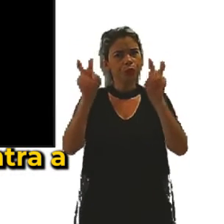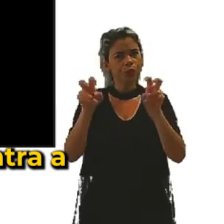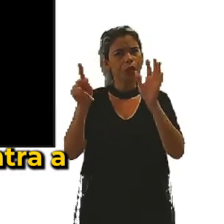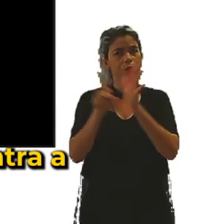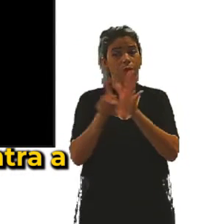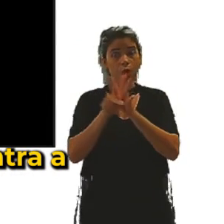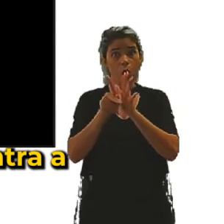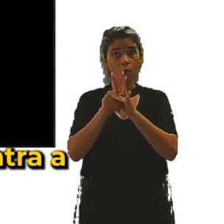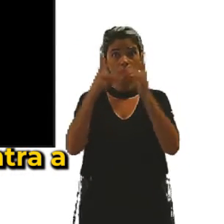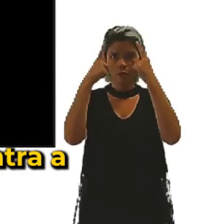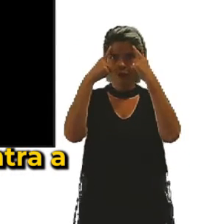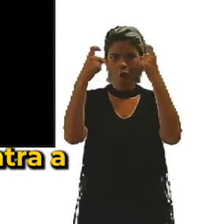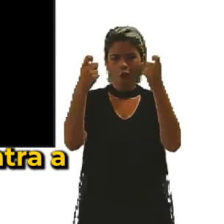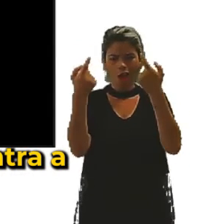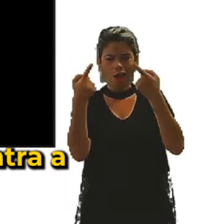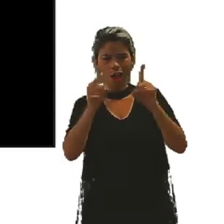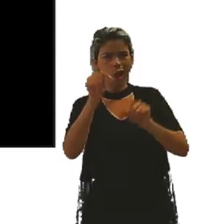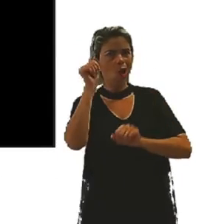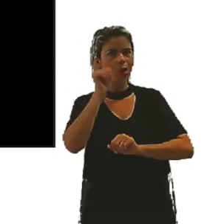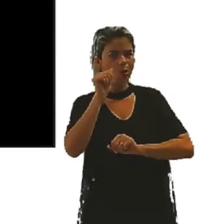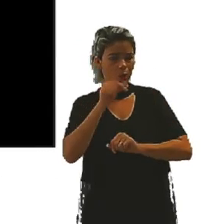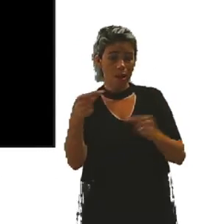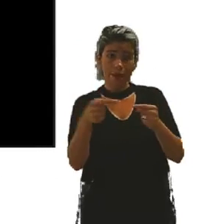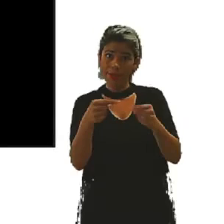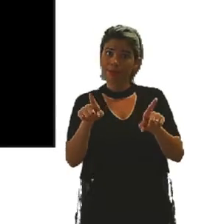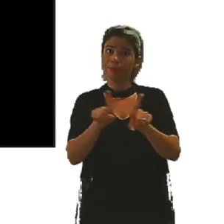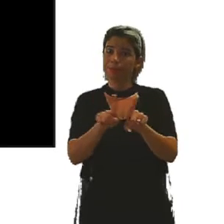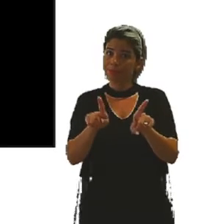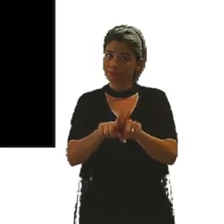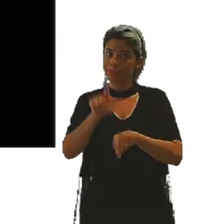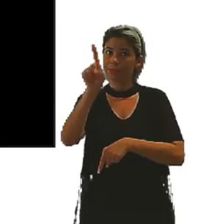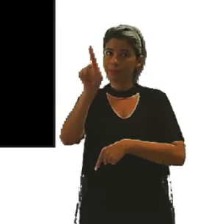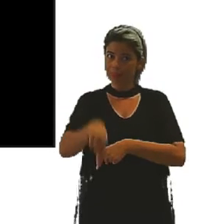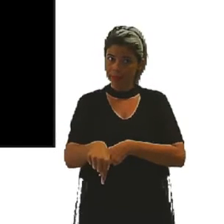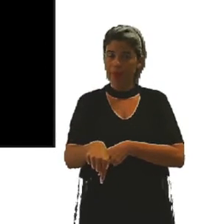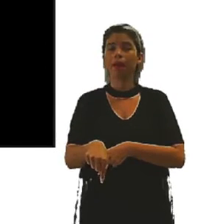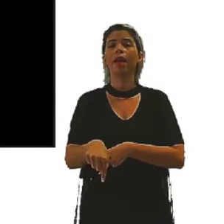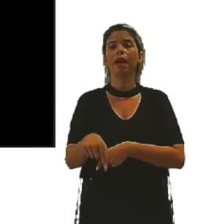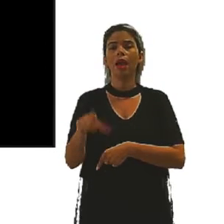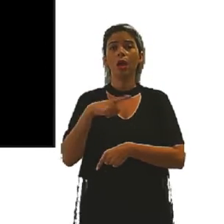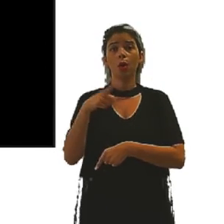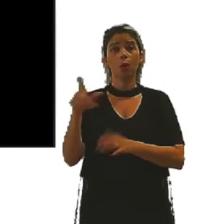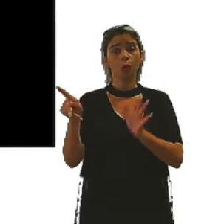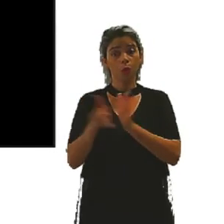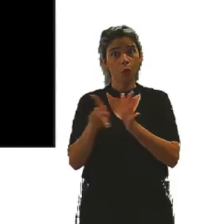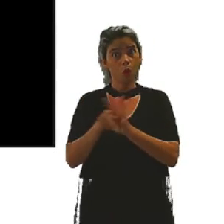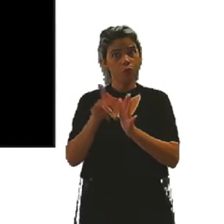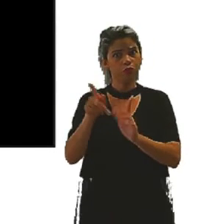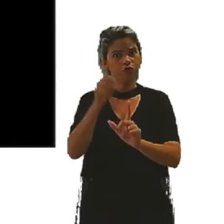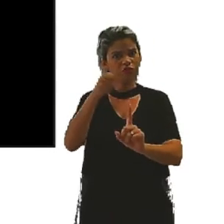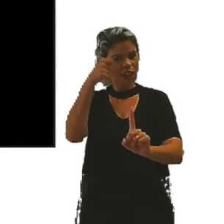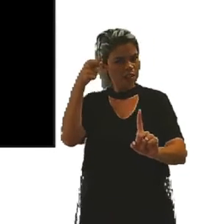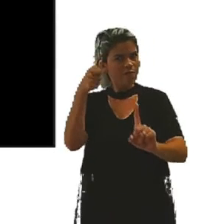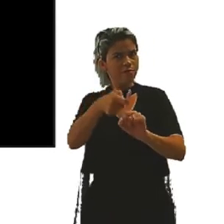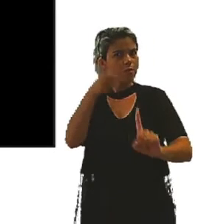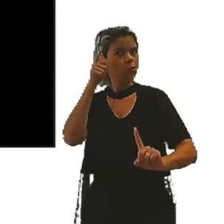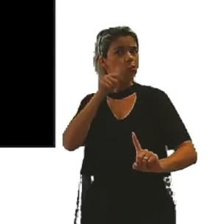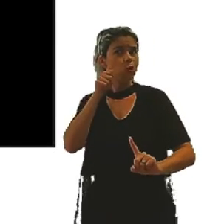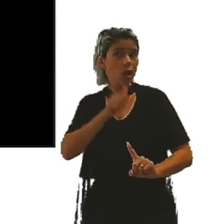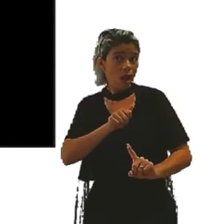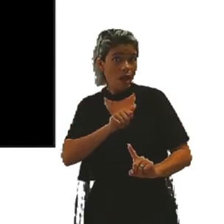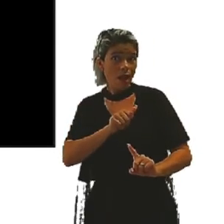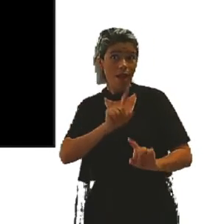à violência contra a mulher, que diz respeito, portanto, ao feminicídio,